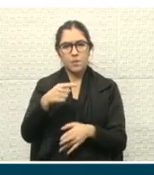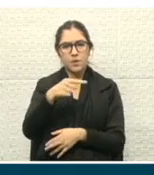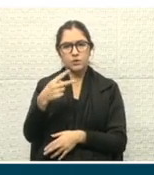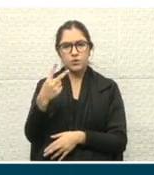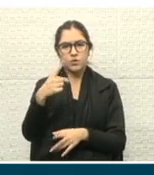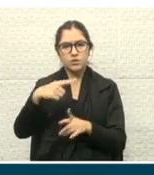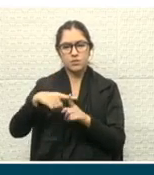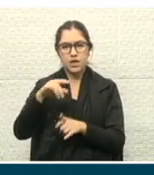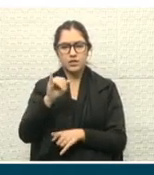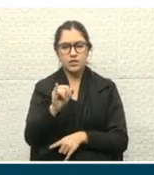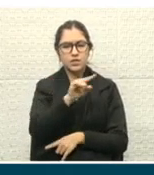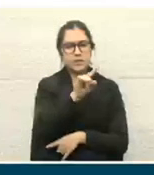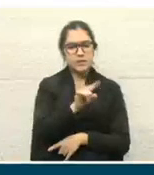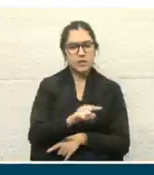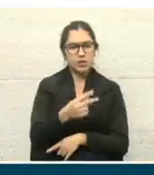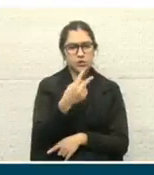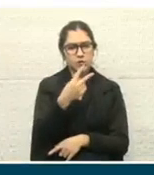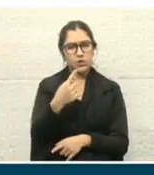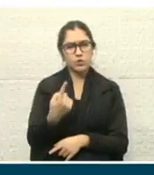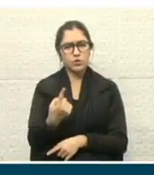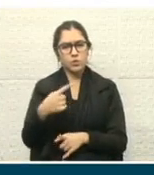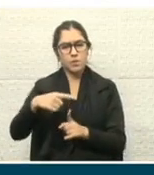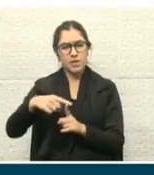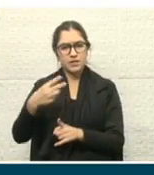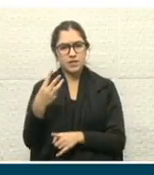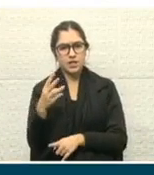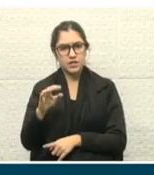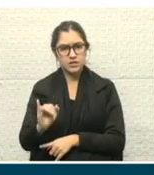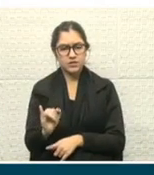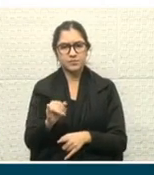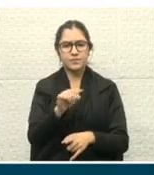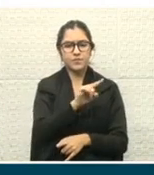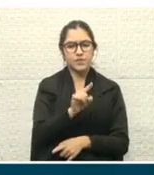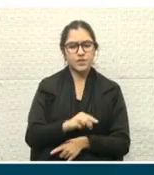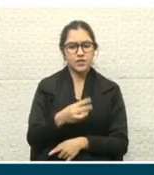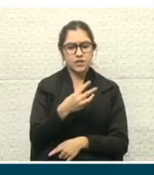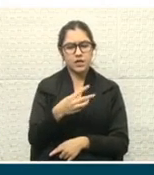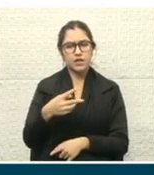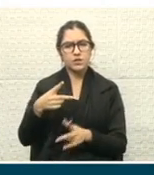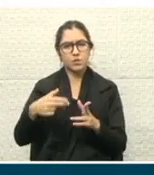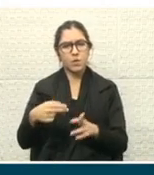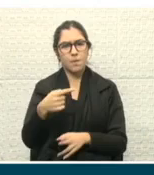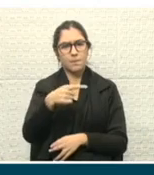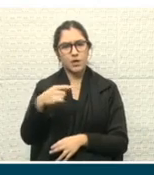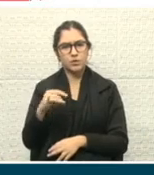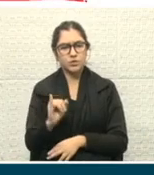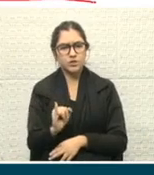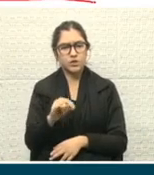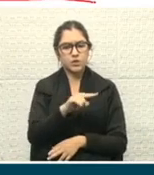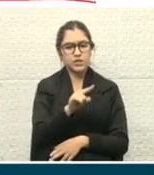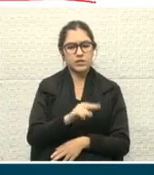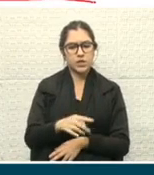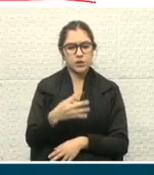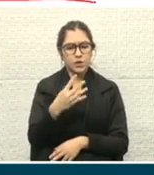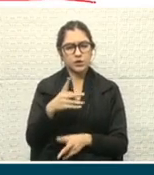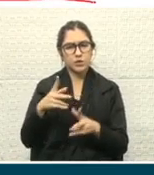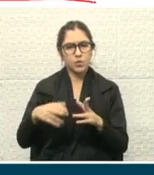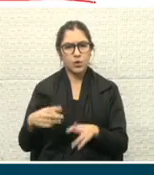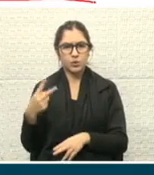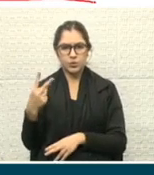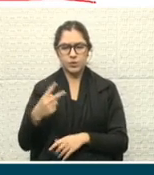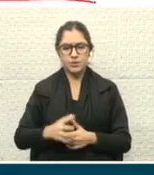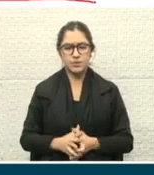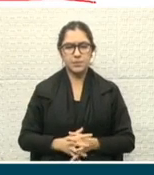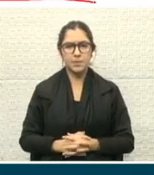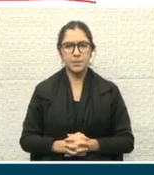i, o Z2, 1 mais 3i, o Z3 é menos i e o Z4 é igual a